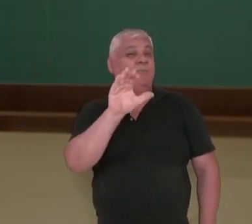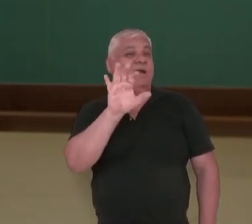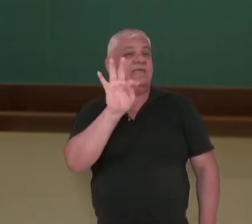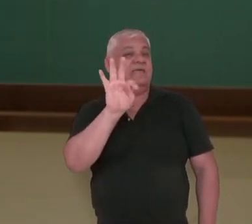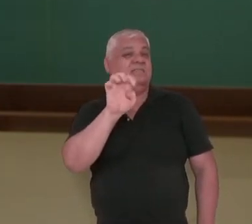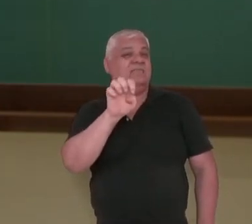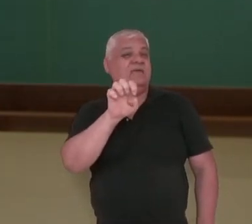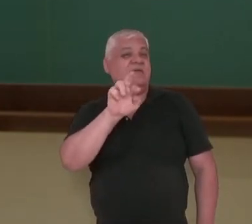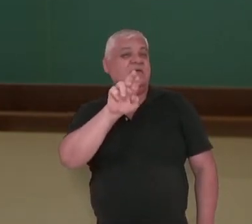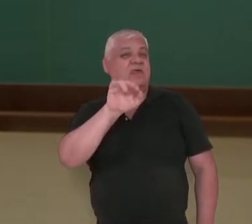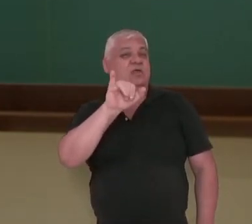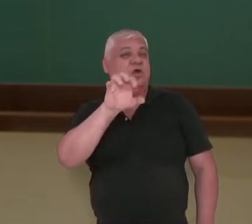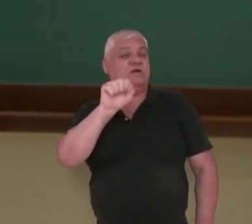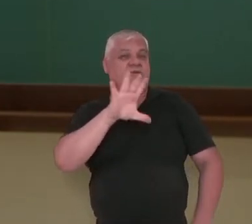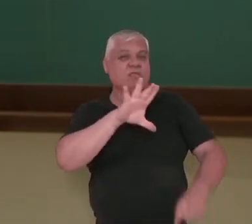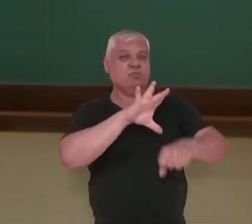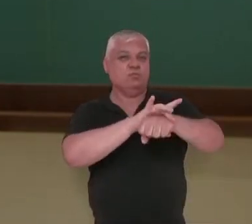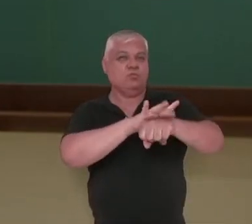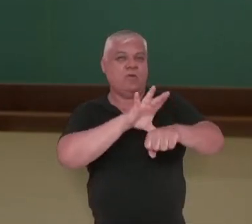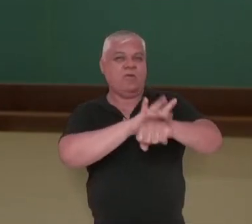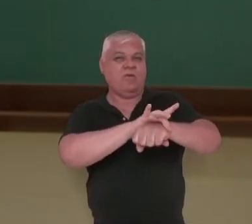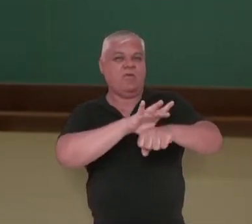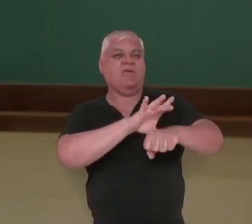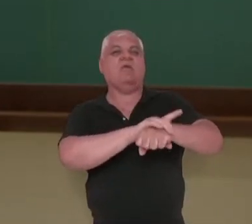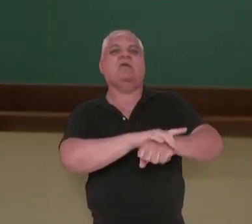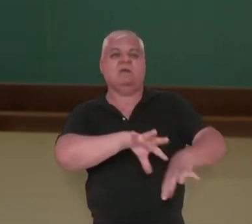São doenças que são provocadas por